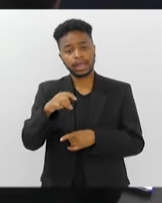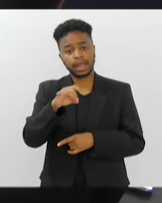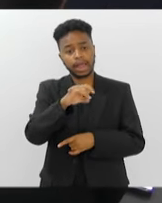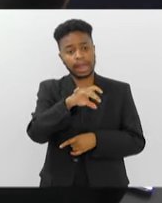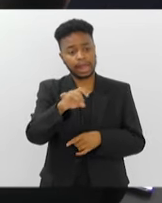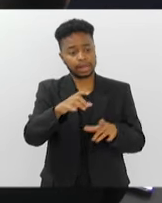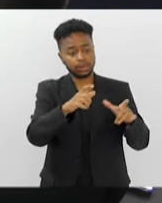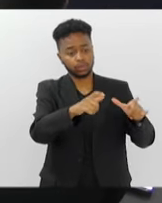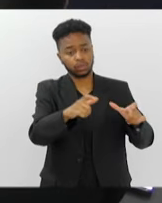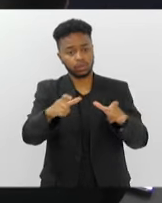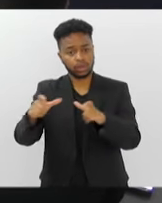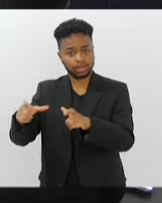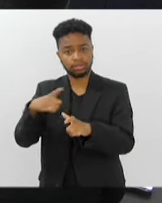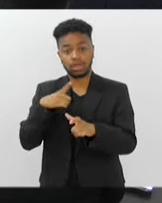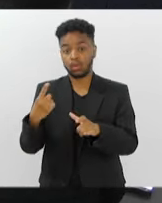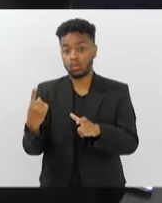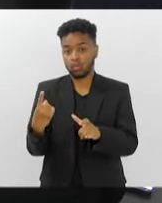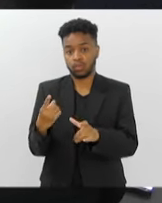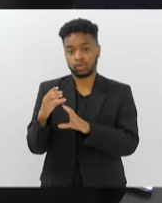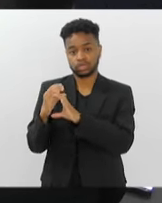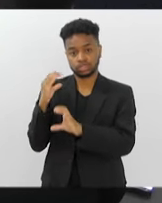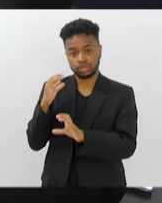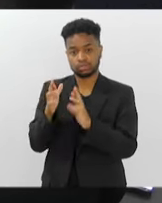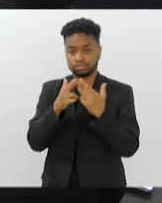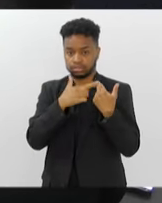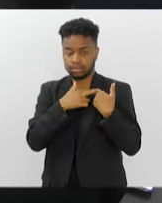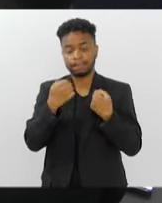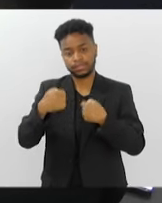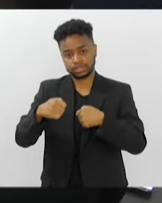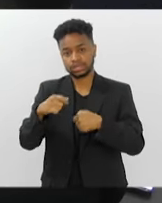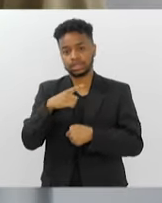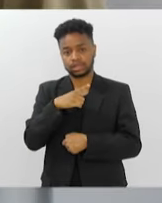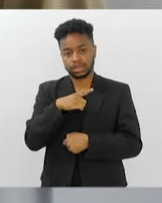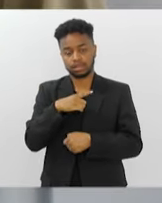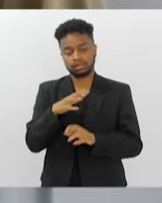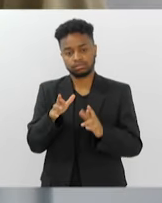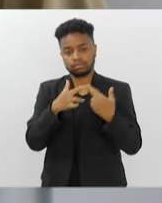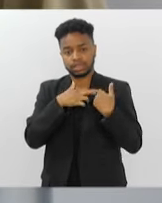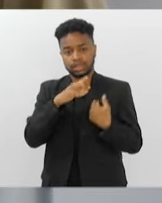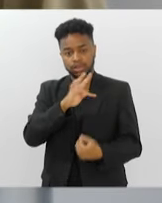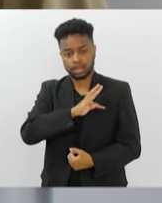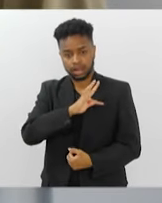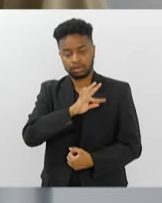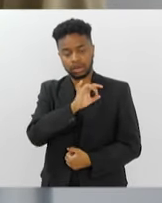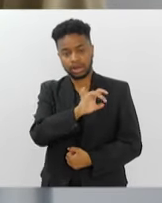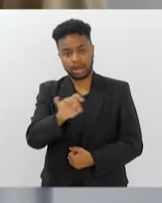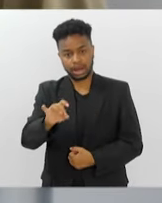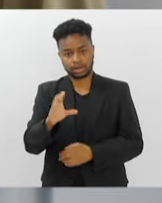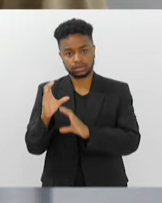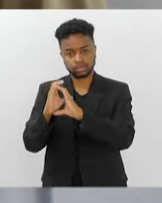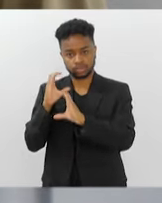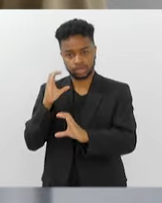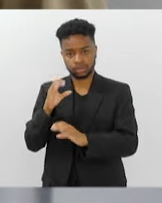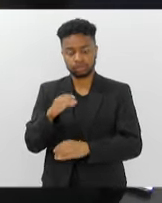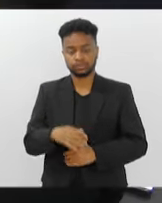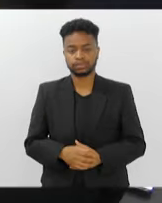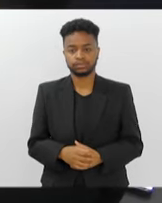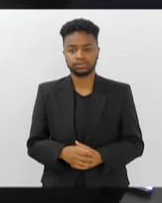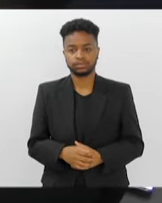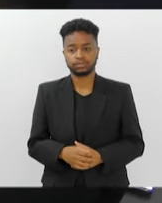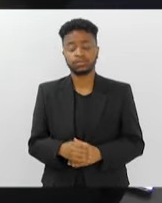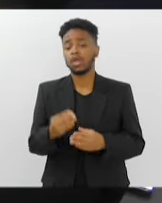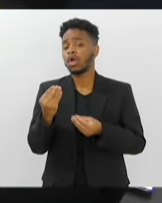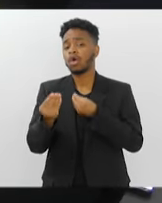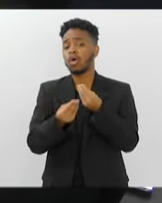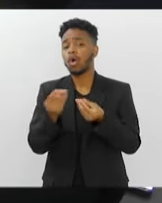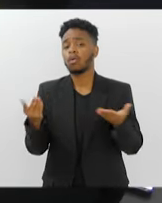tem um engenheiro responsável tem que ter uma responsabilidade técnica esp responsab responsabilidade técnica de cada engenheiro de cada equipamento desse e como é feito